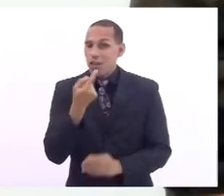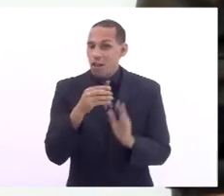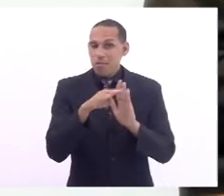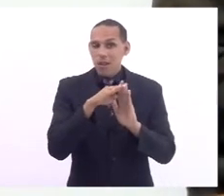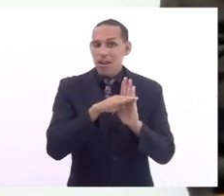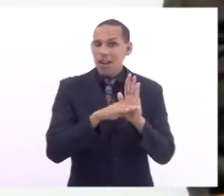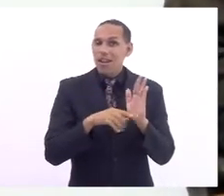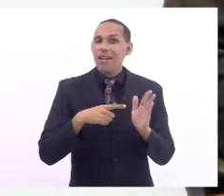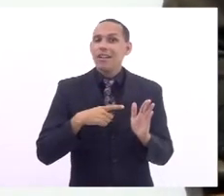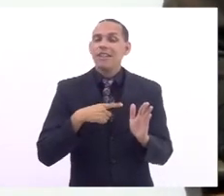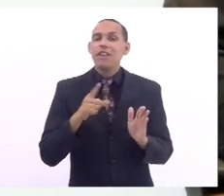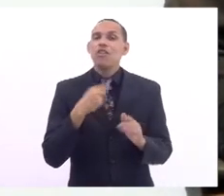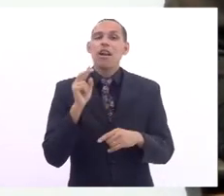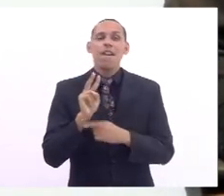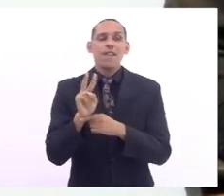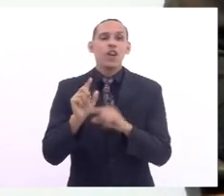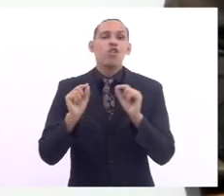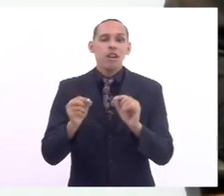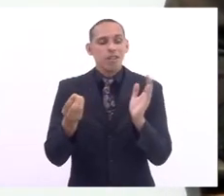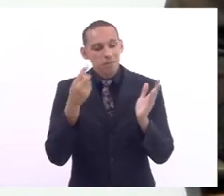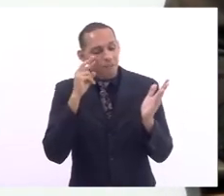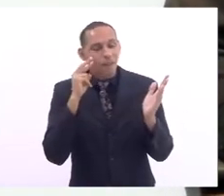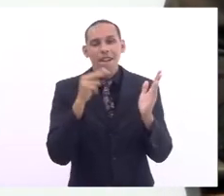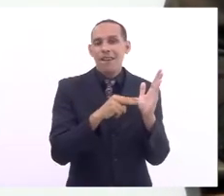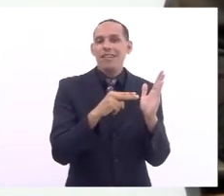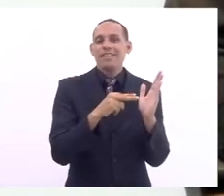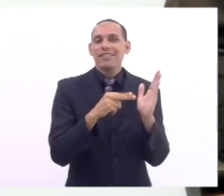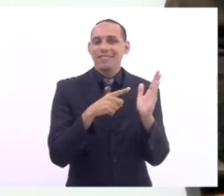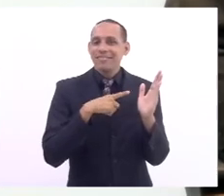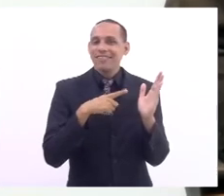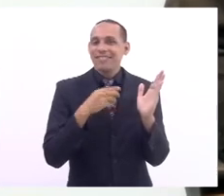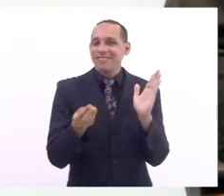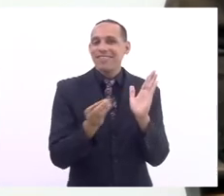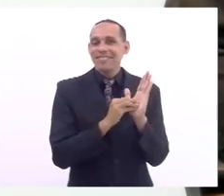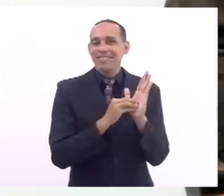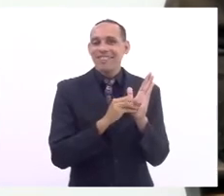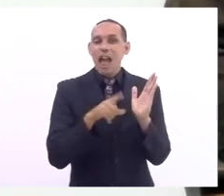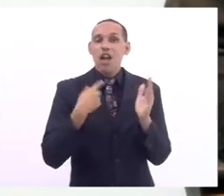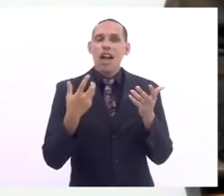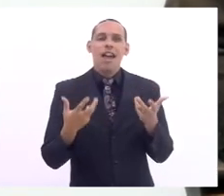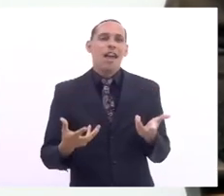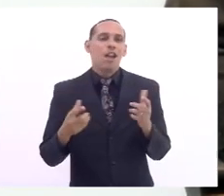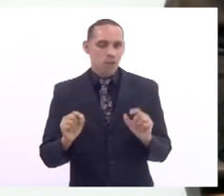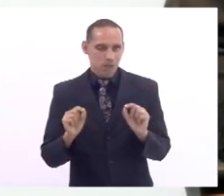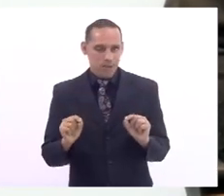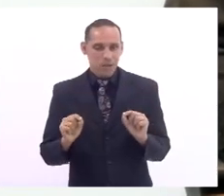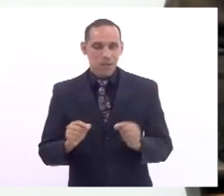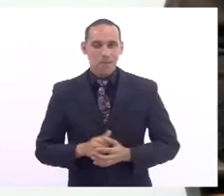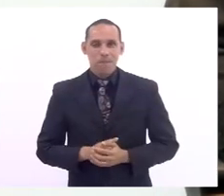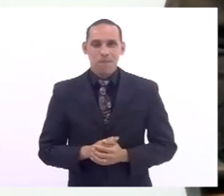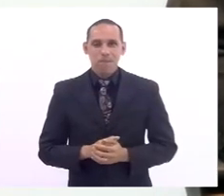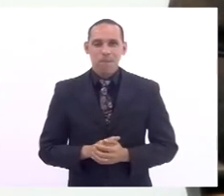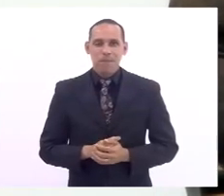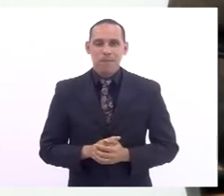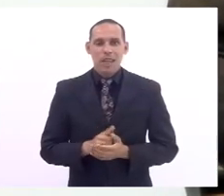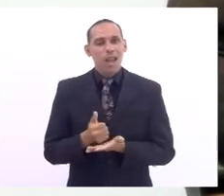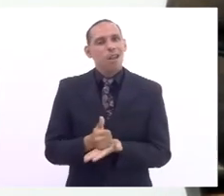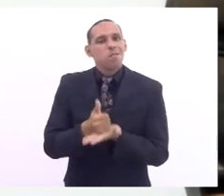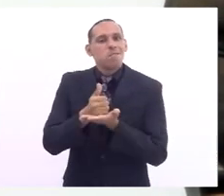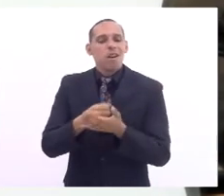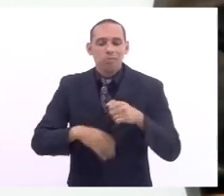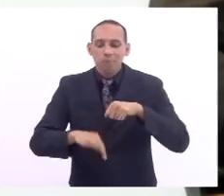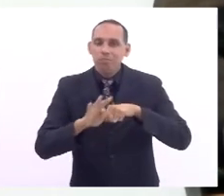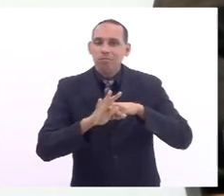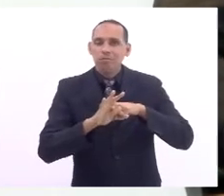que a casa Fluminense defende tá lá de maneira que a gente busca colocar de maneira cure vazamento